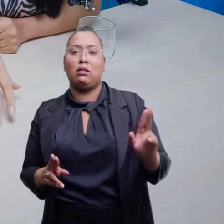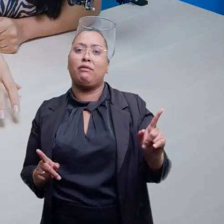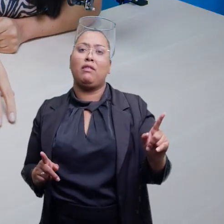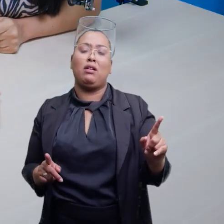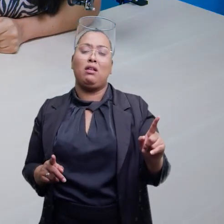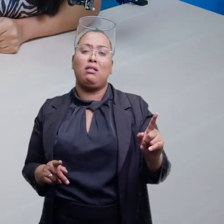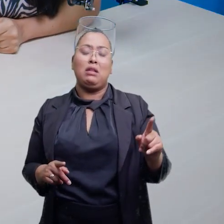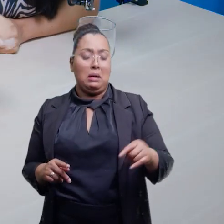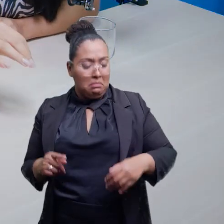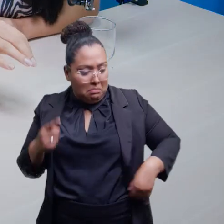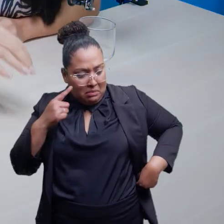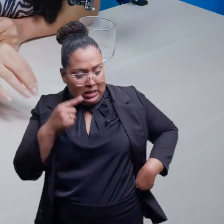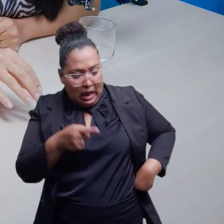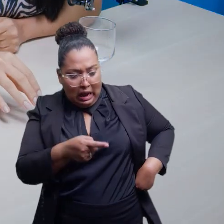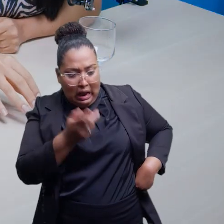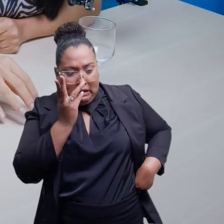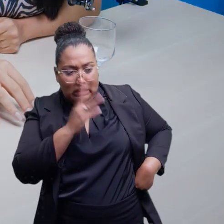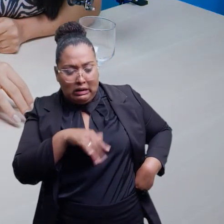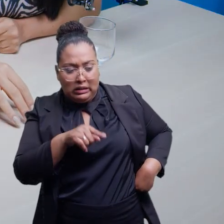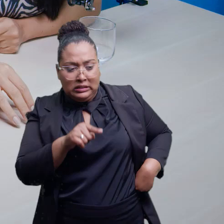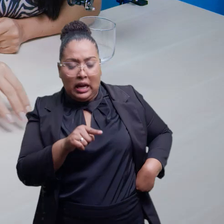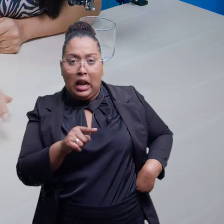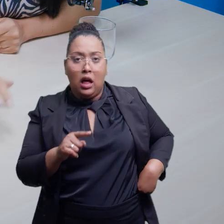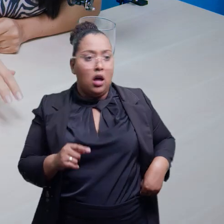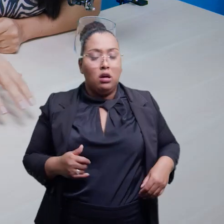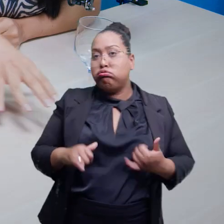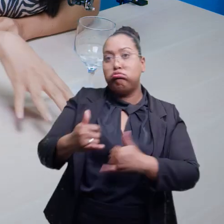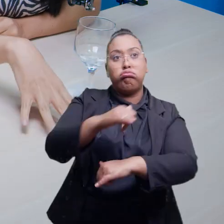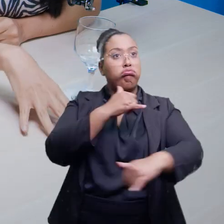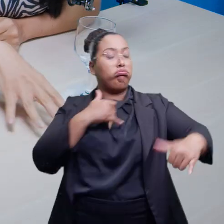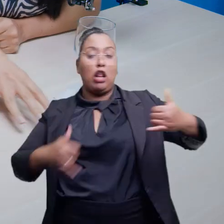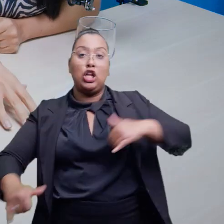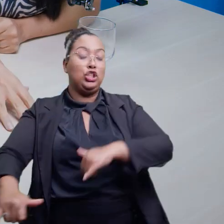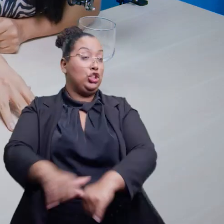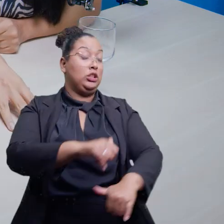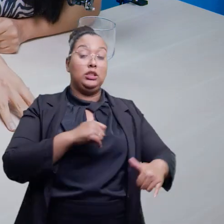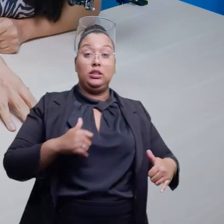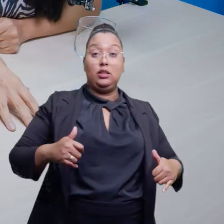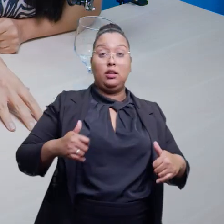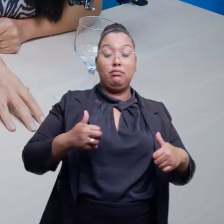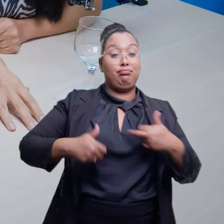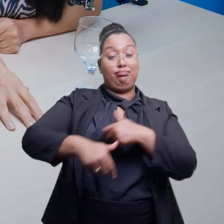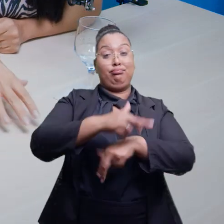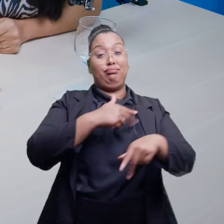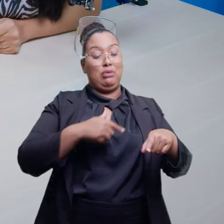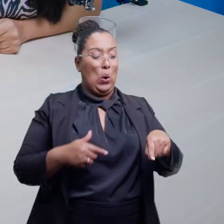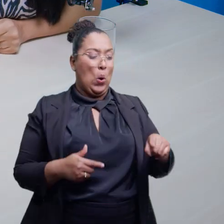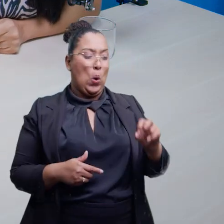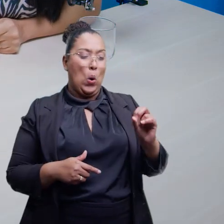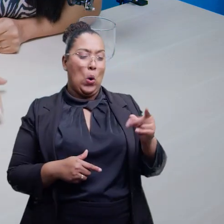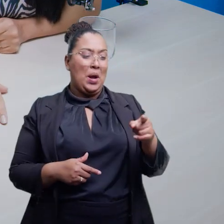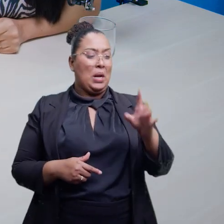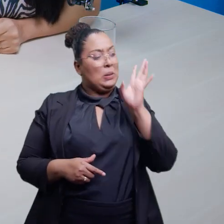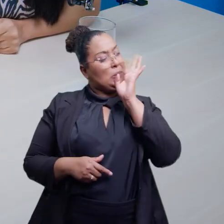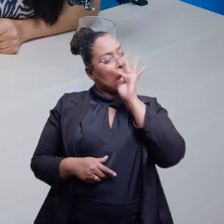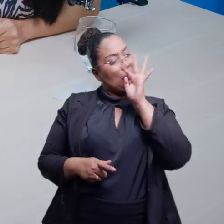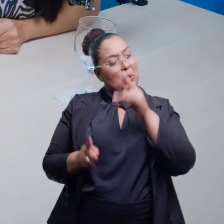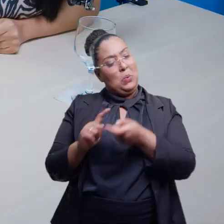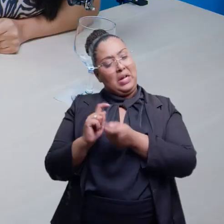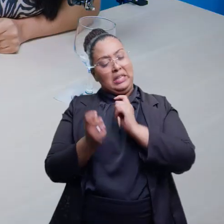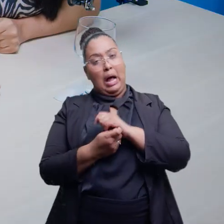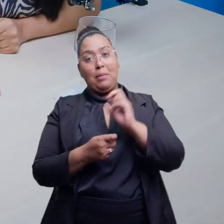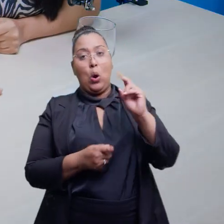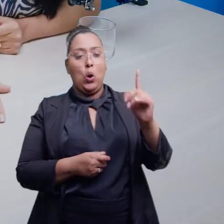às vezes a gente acha que aquela criança ela é imperativa, ou que ela não se adapta, ela